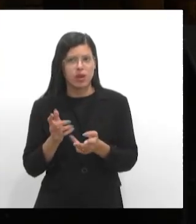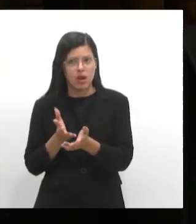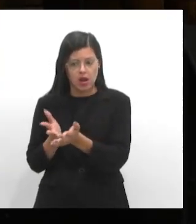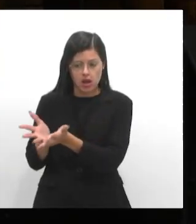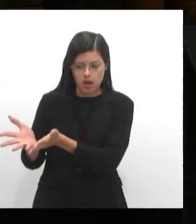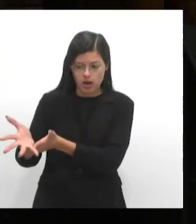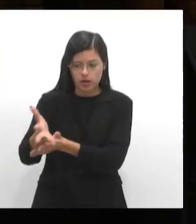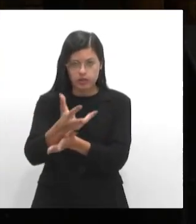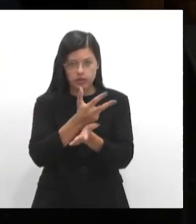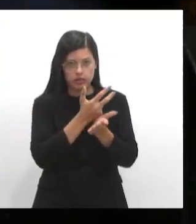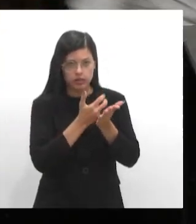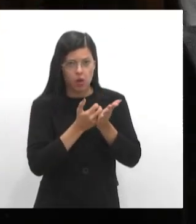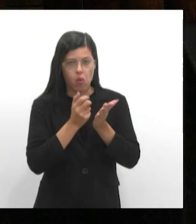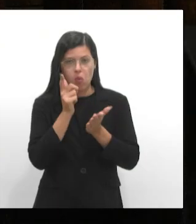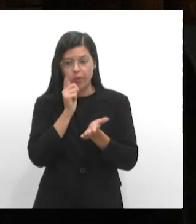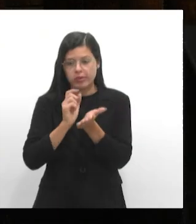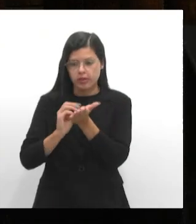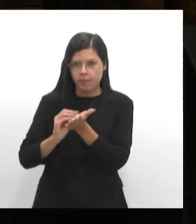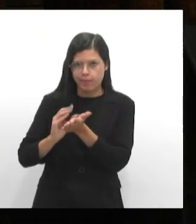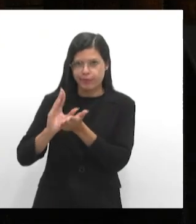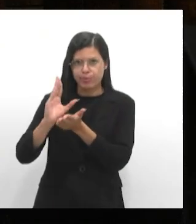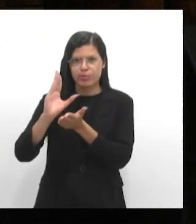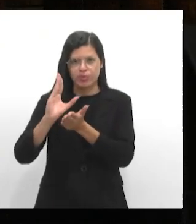arrecadação crescer